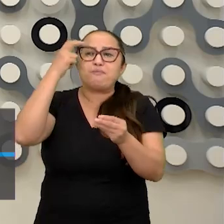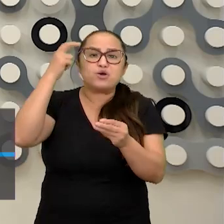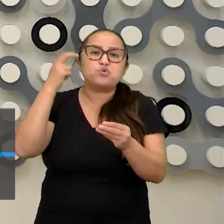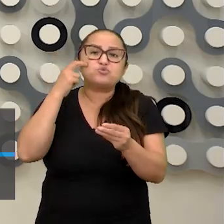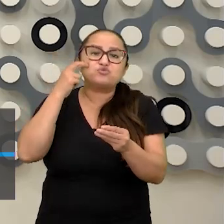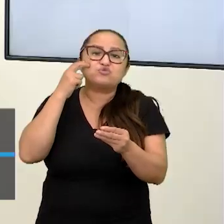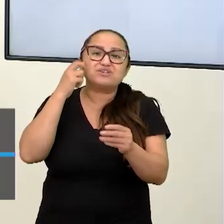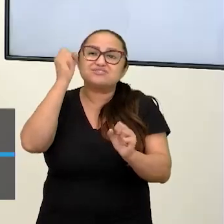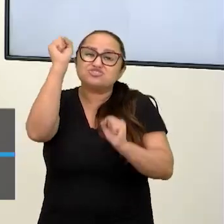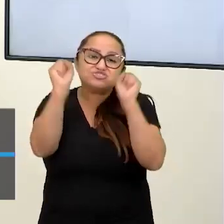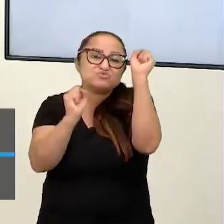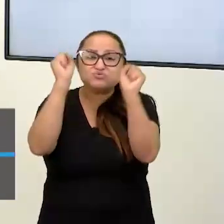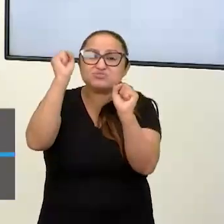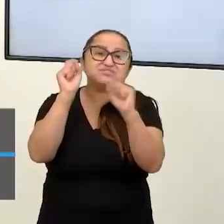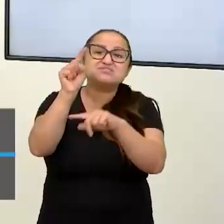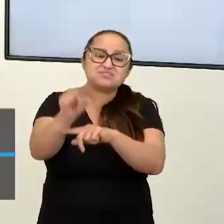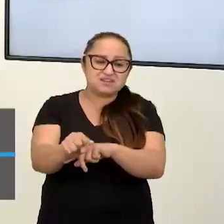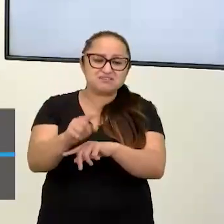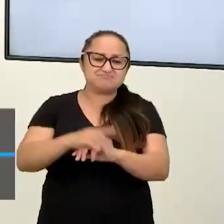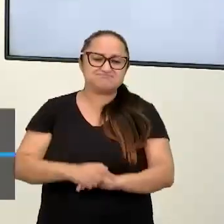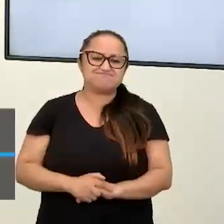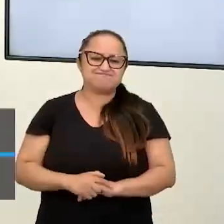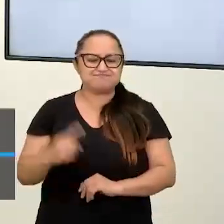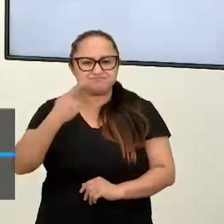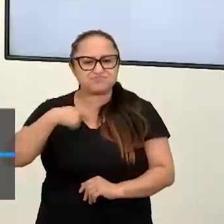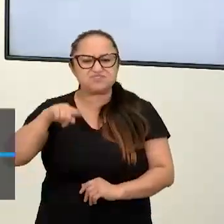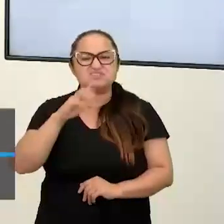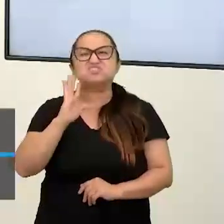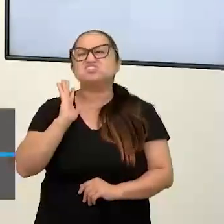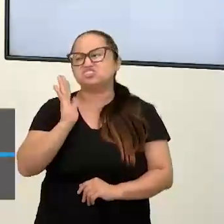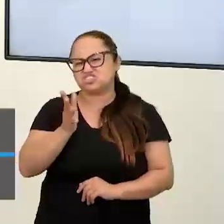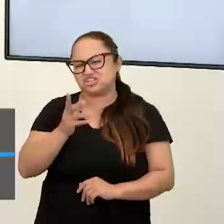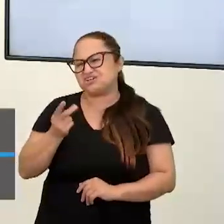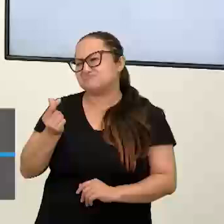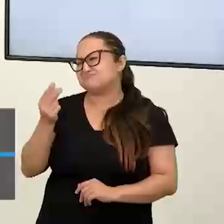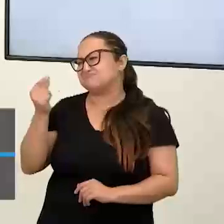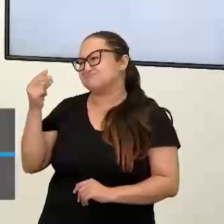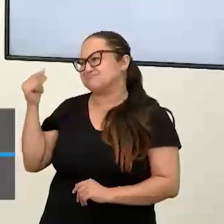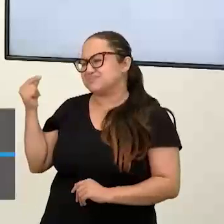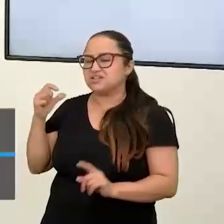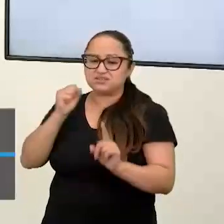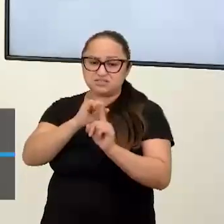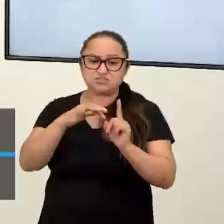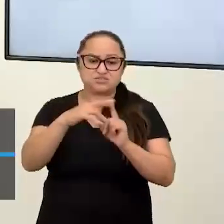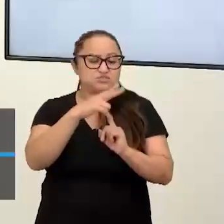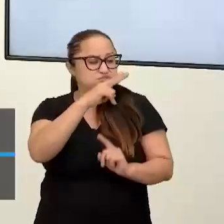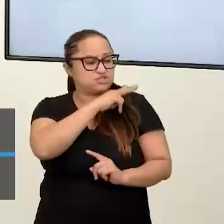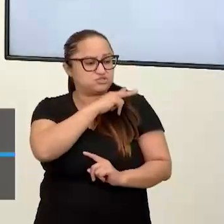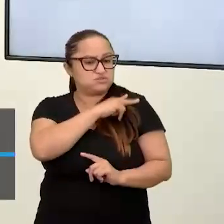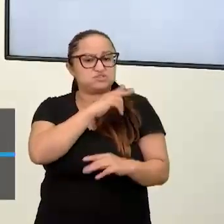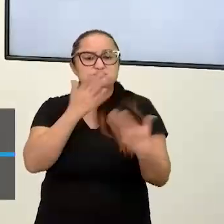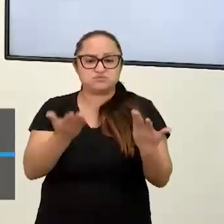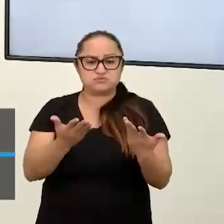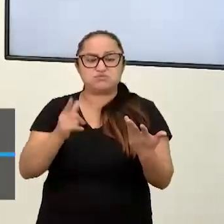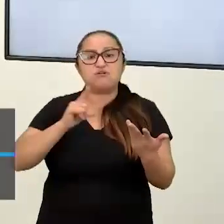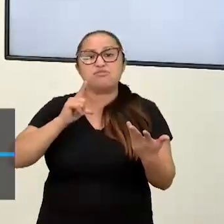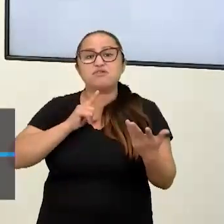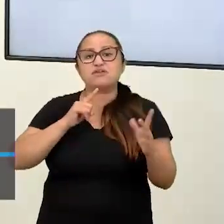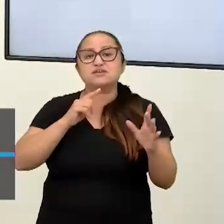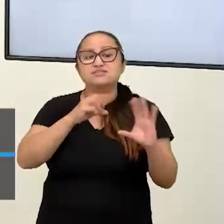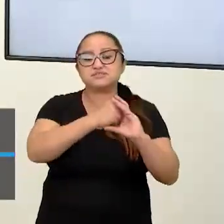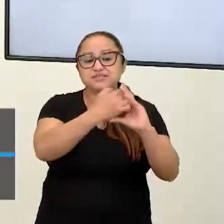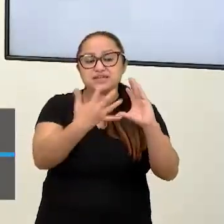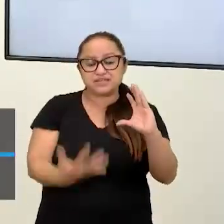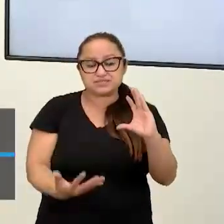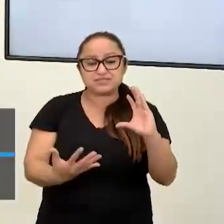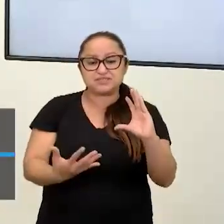massas, não é, Jennifer? É isso, e nós estamos, né, já faz tempo dentro da sociologia, na segunda série, né, trazendo esses elementos, porque